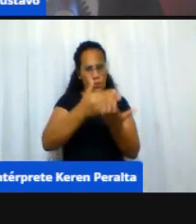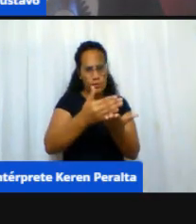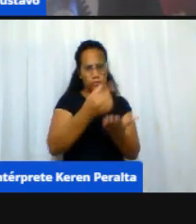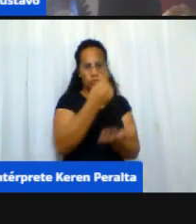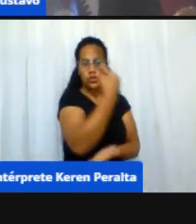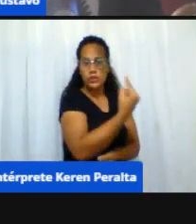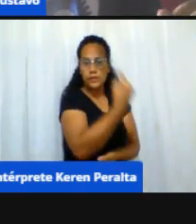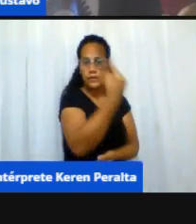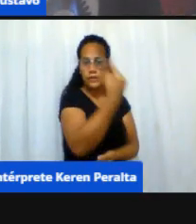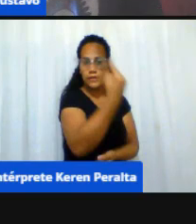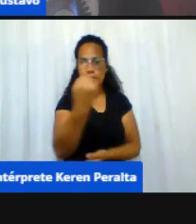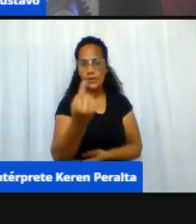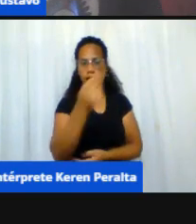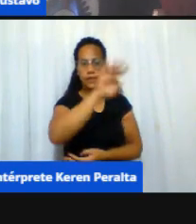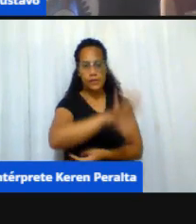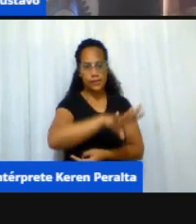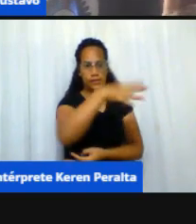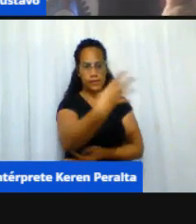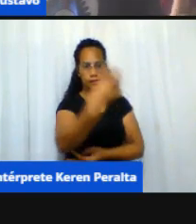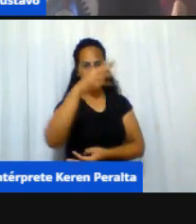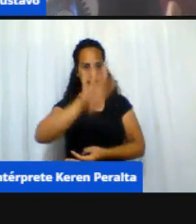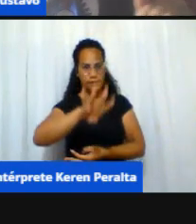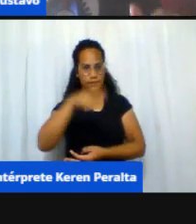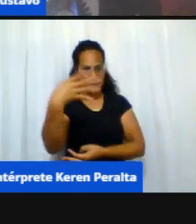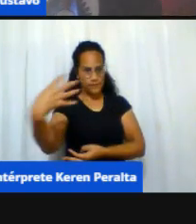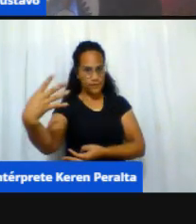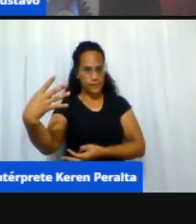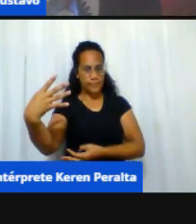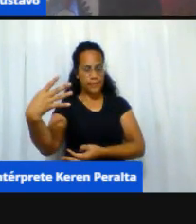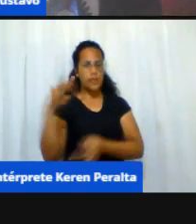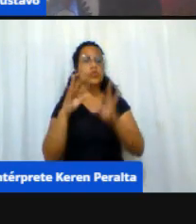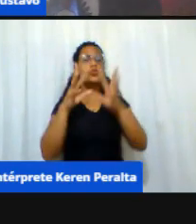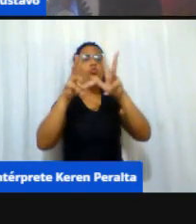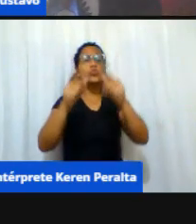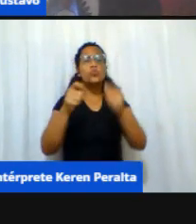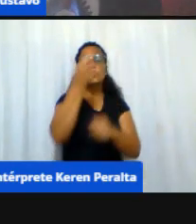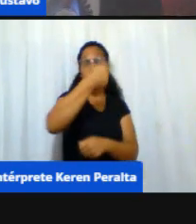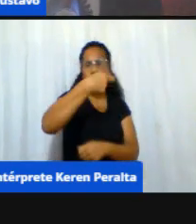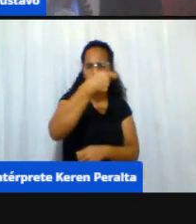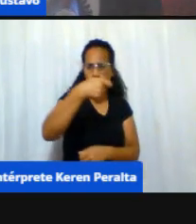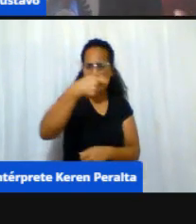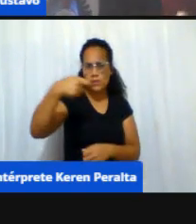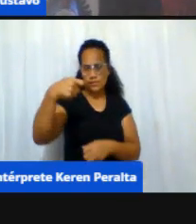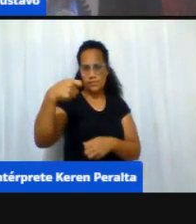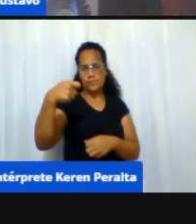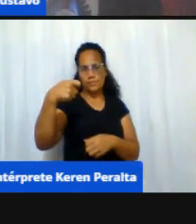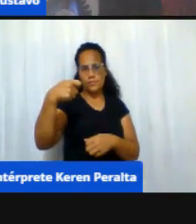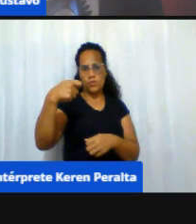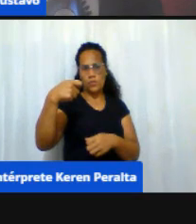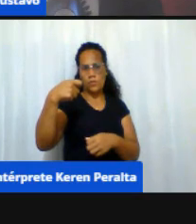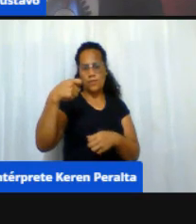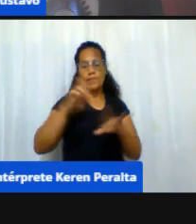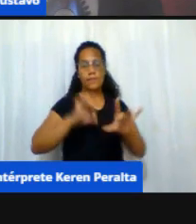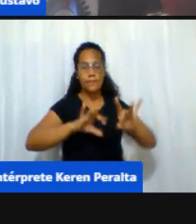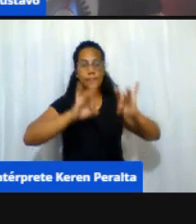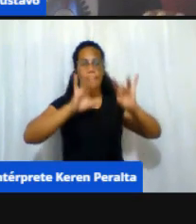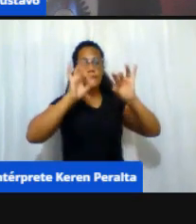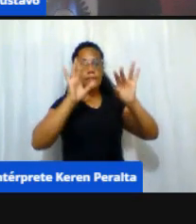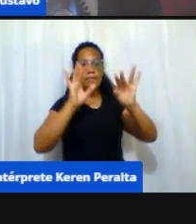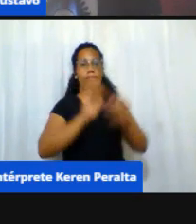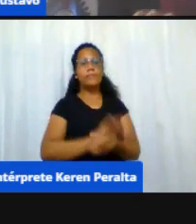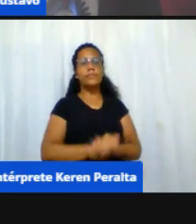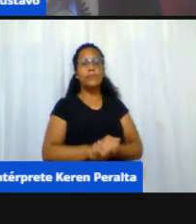prescrito para ser desenvolvido com exclusividade em um dado ano ocuparia apenas um